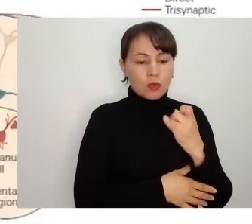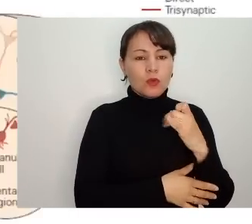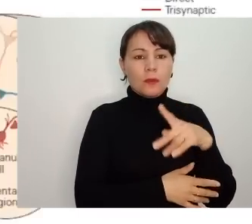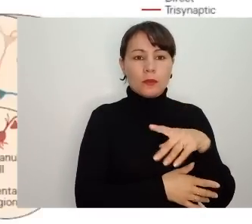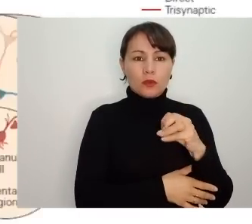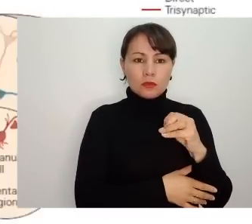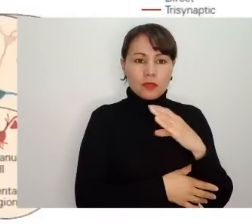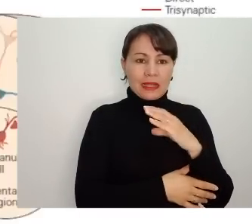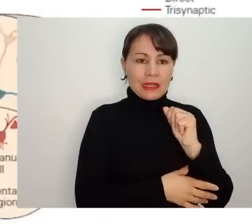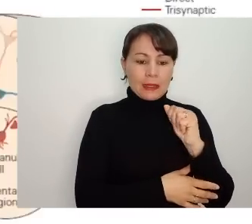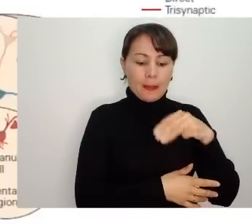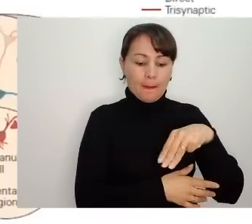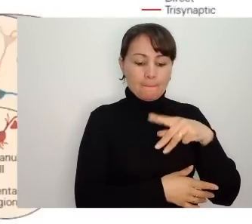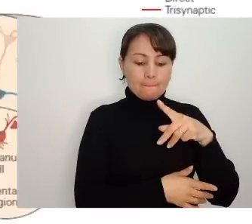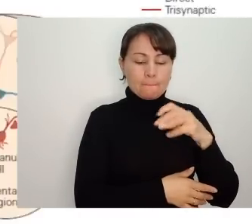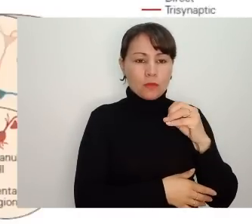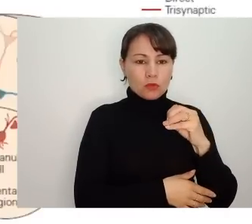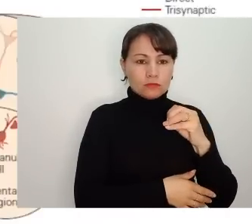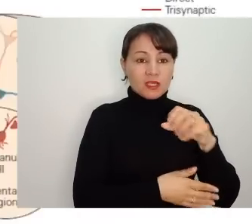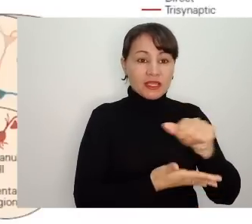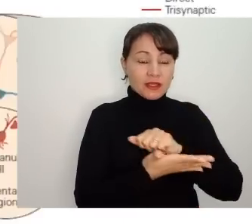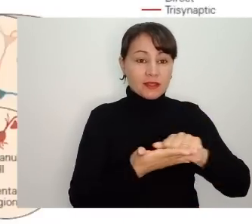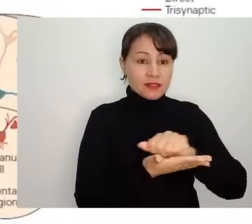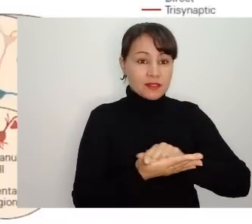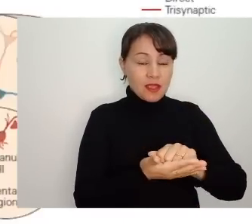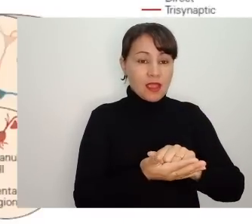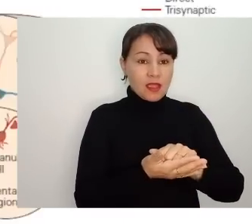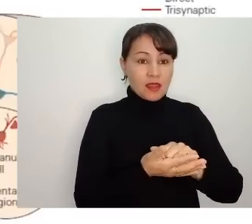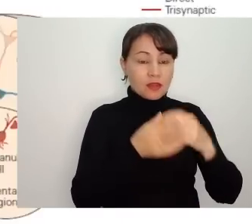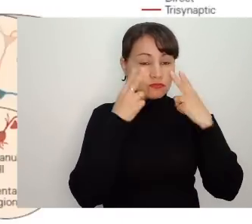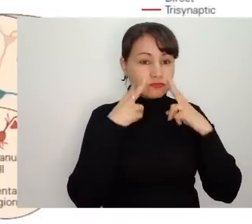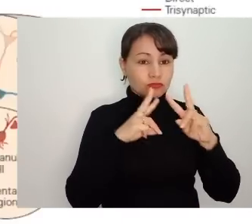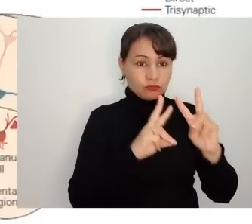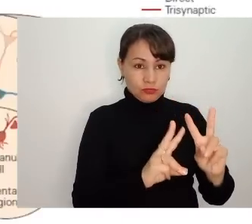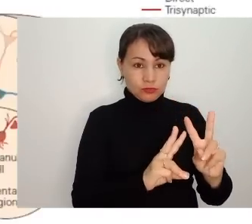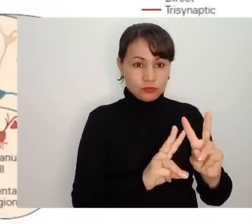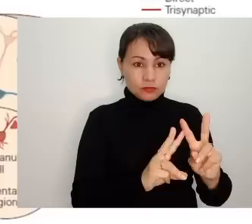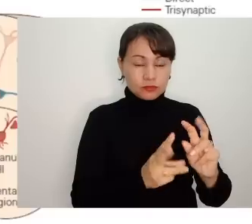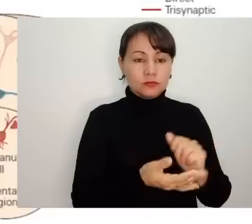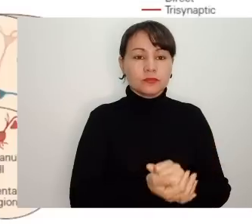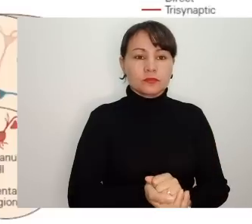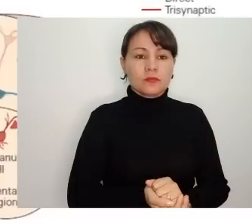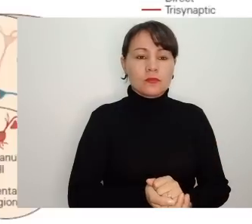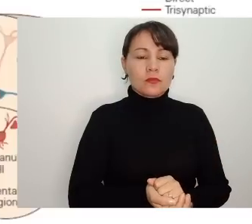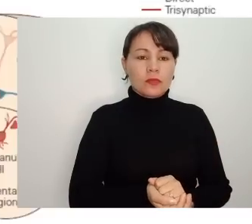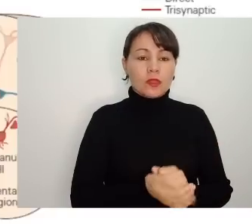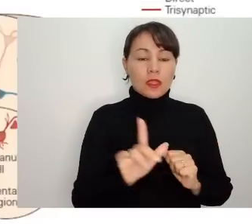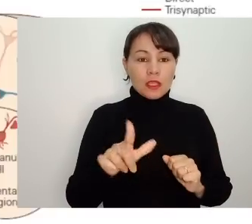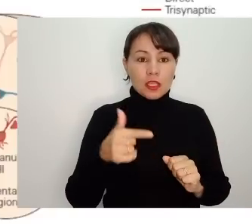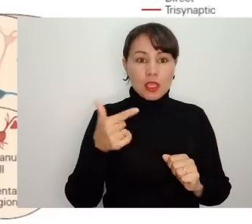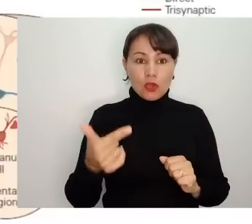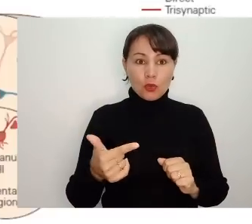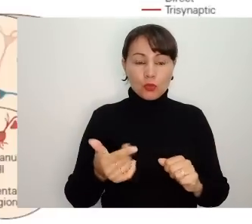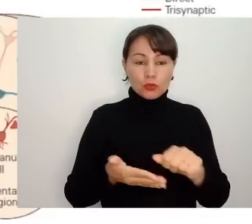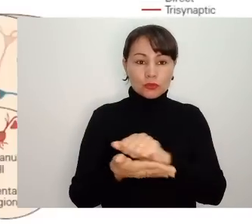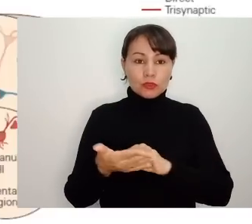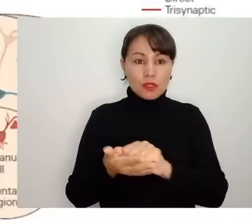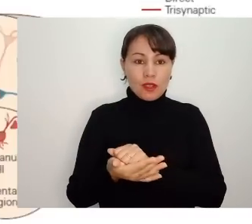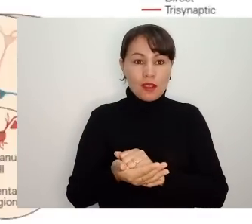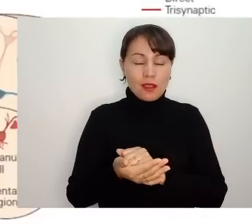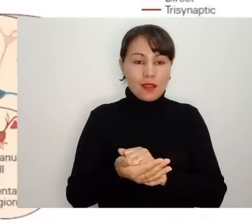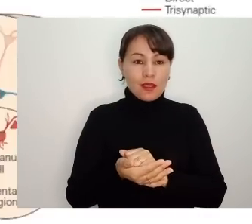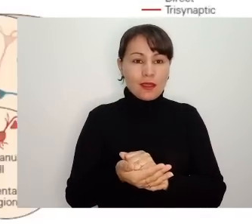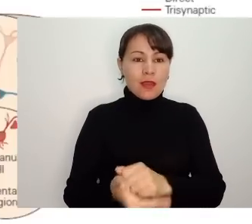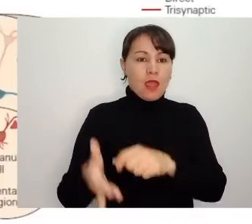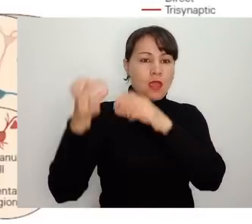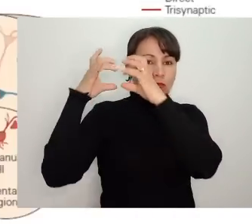é o hipocampo, que é essa região que vocês observaram aqui. E a outra